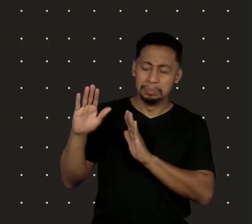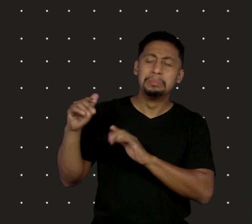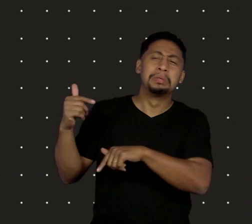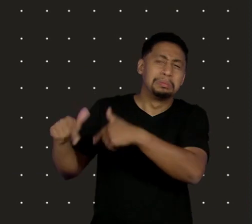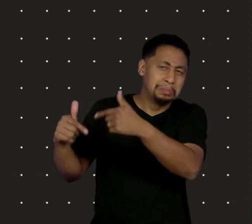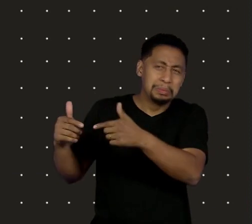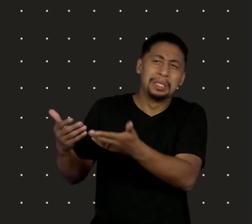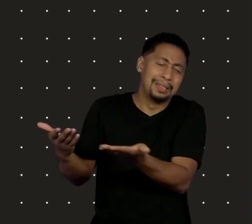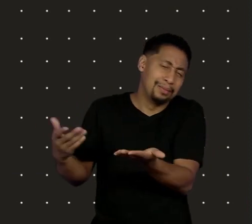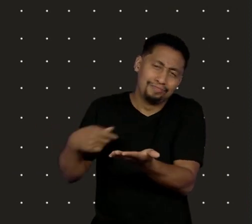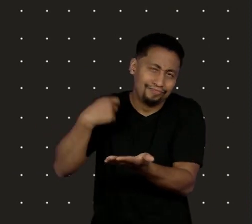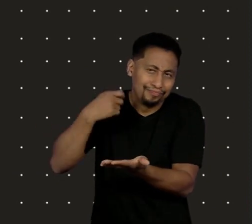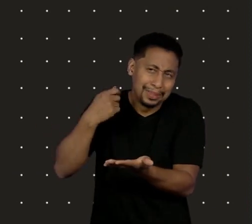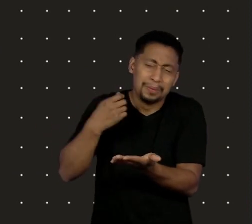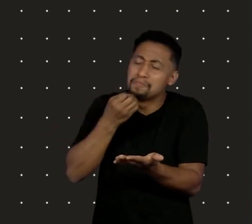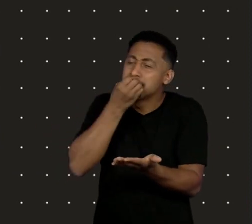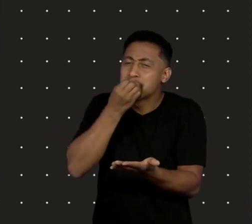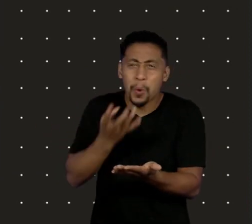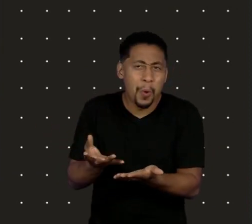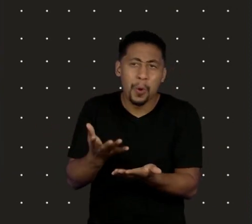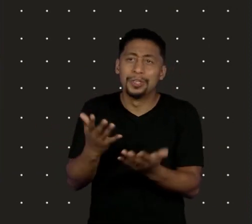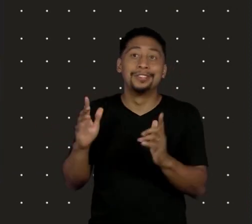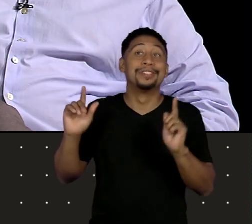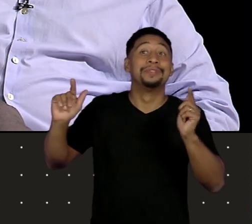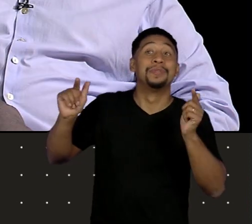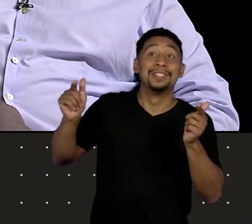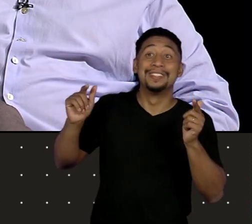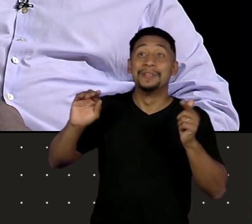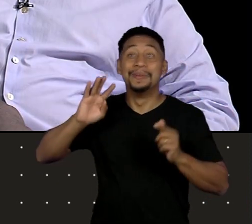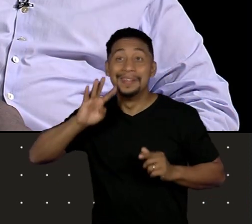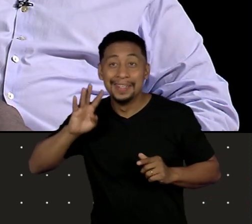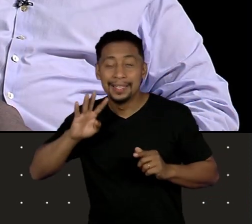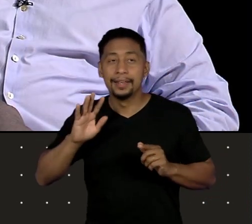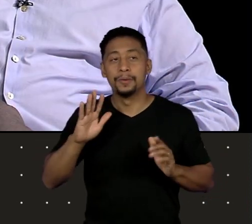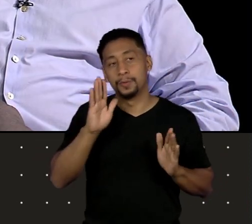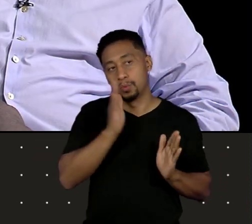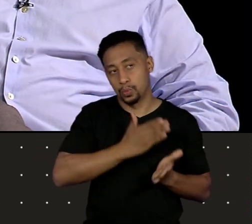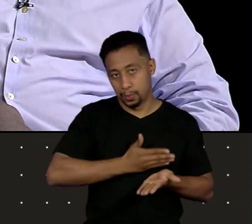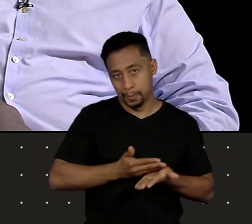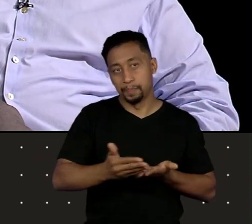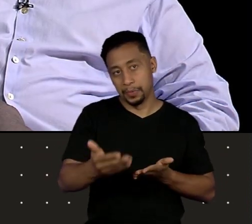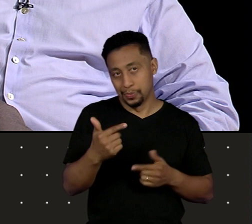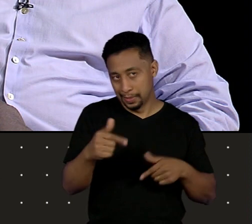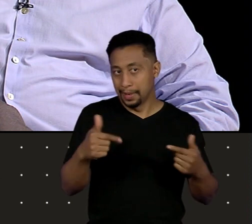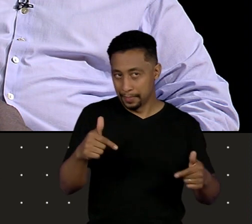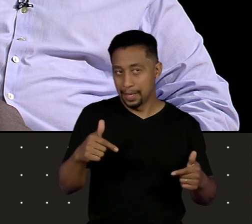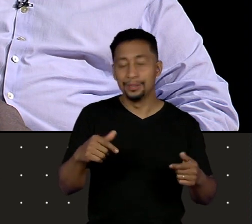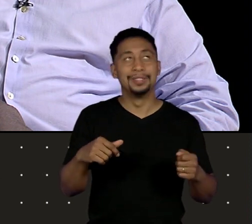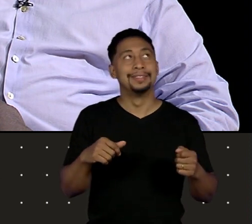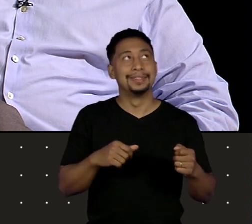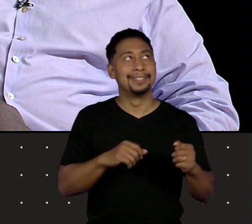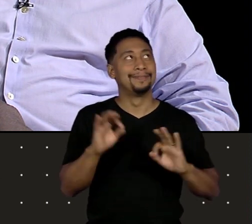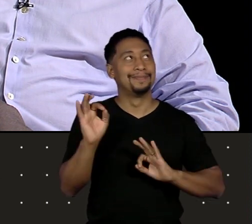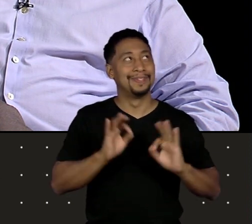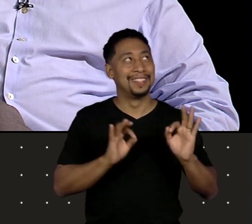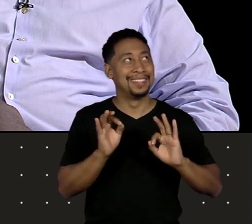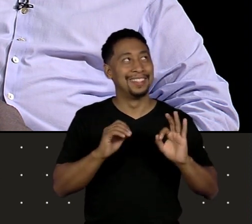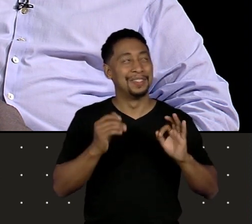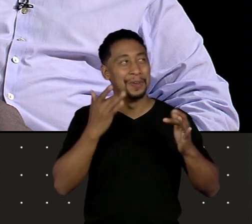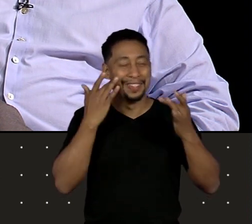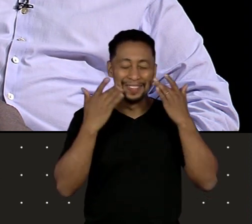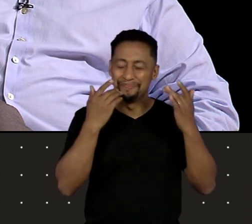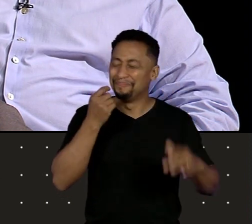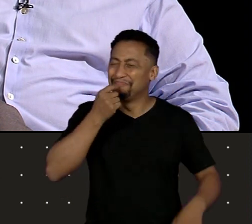muito divertido. Muito tempo depois desse nosso começo de carreira, a gente fez uma peça muito hilária